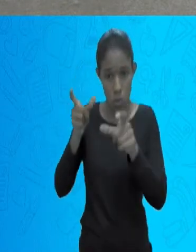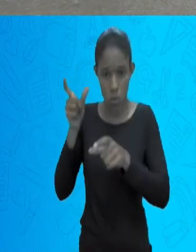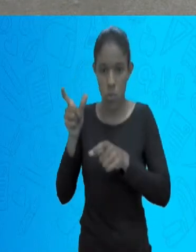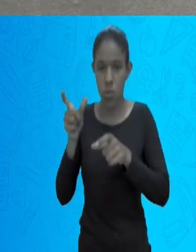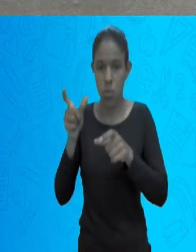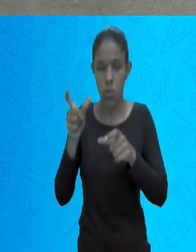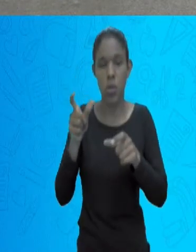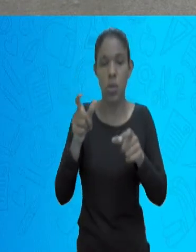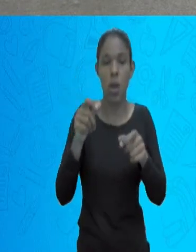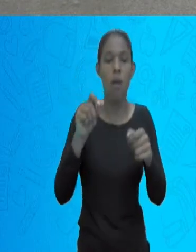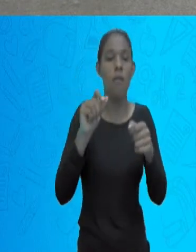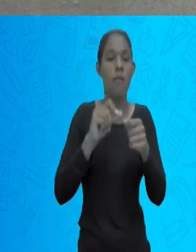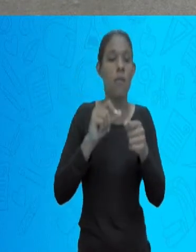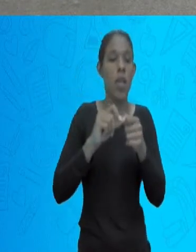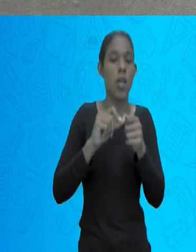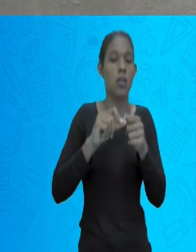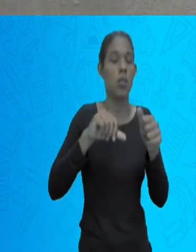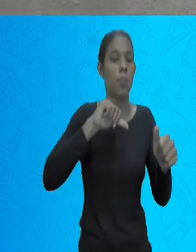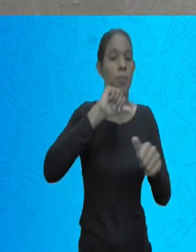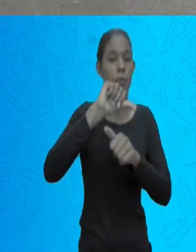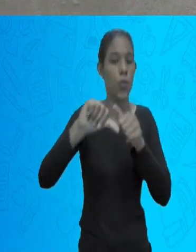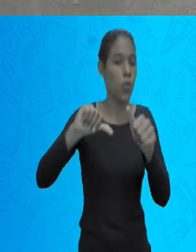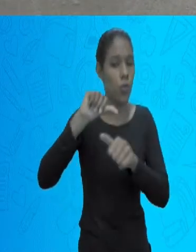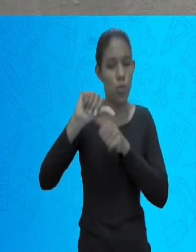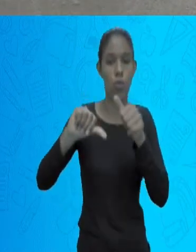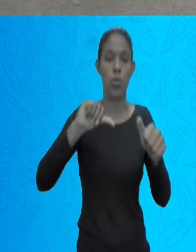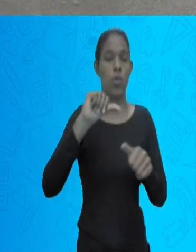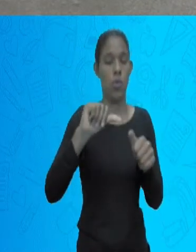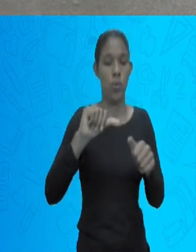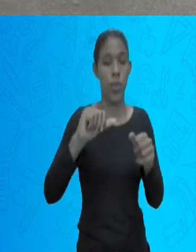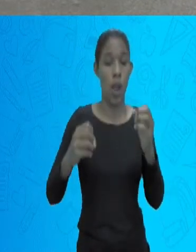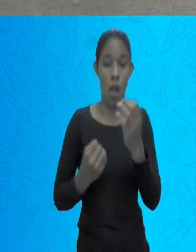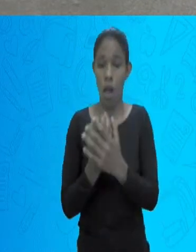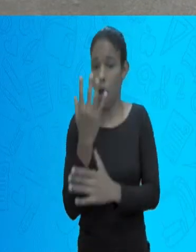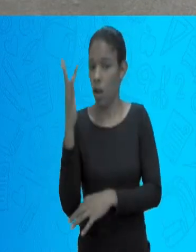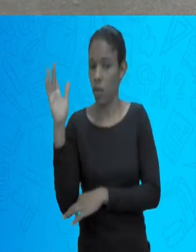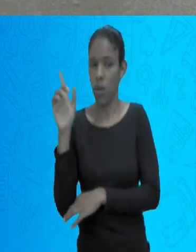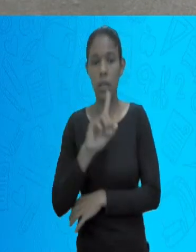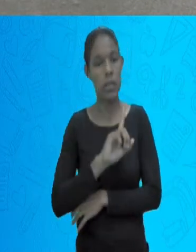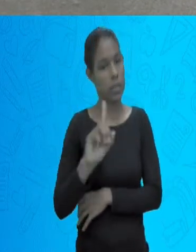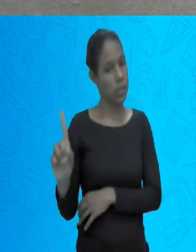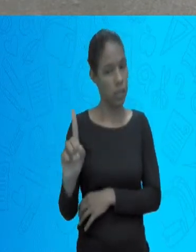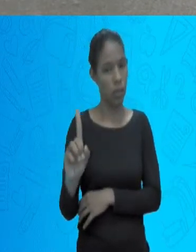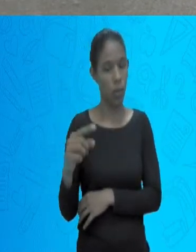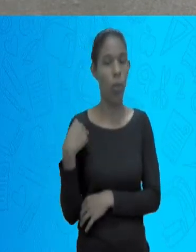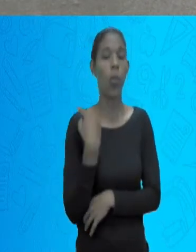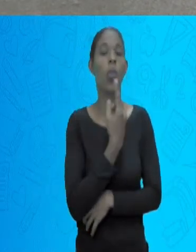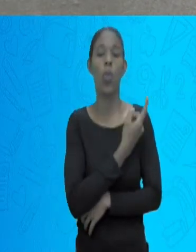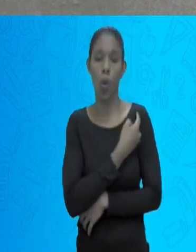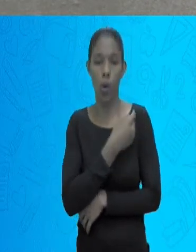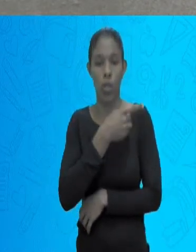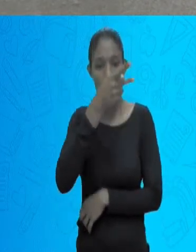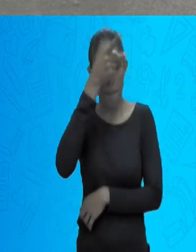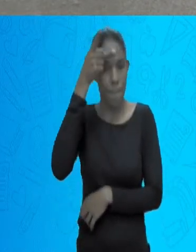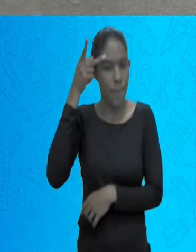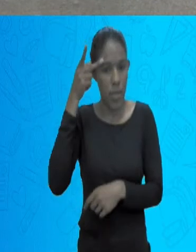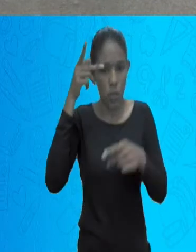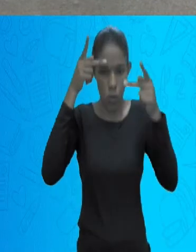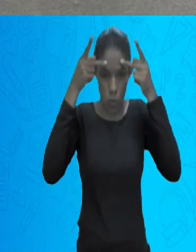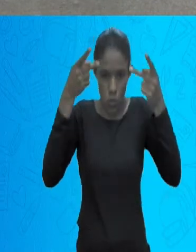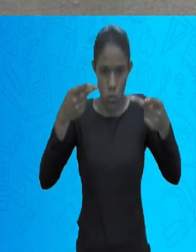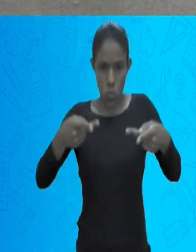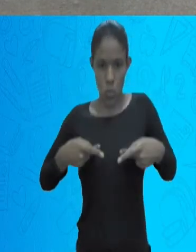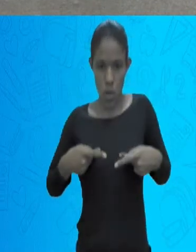essa modificação não foi a própria natureza, foi o homem quem modificou. Por isso a gente chama de humanizada, que vem de